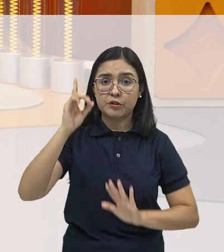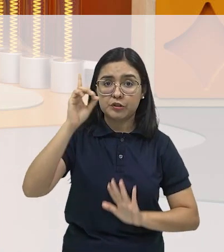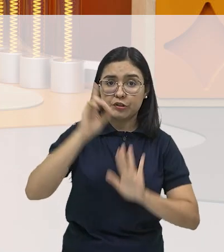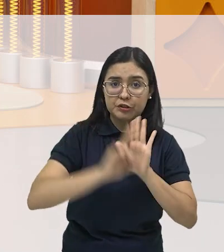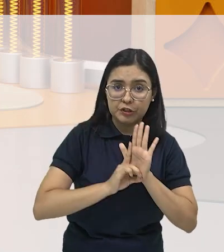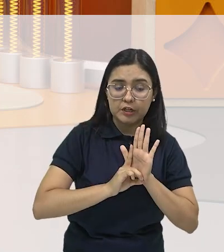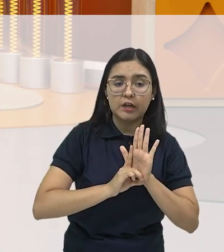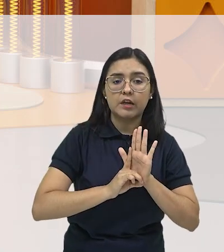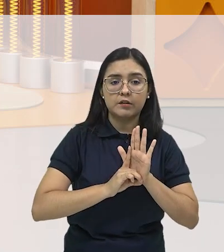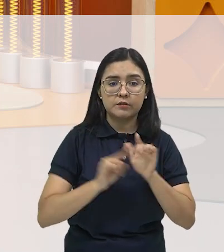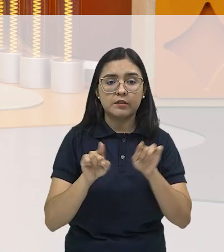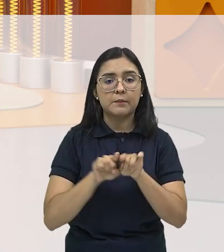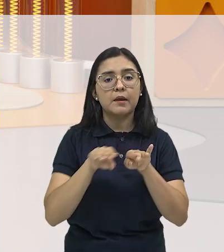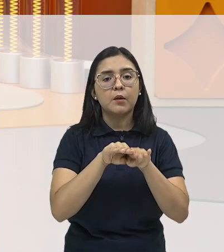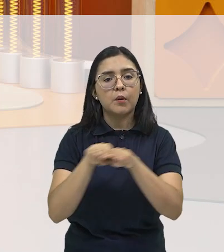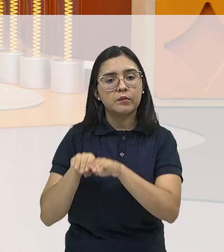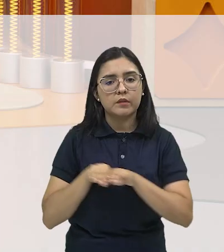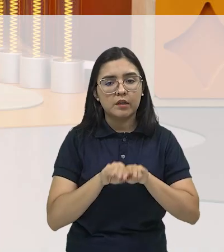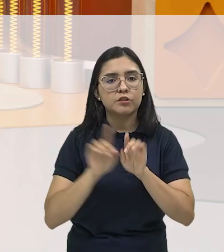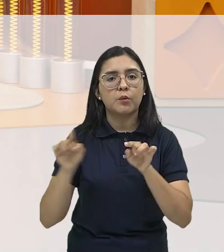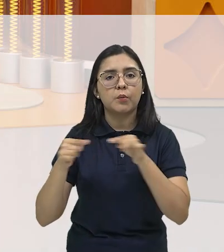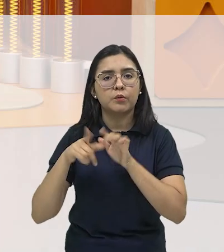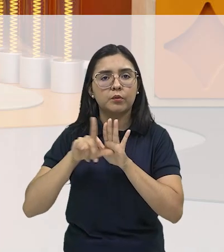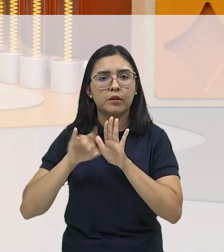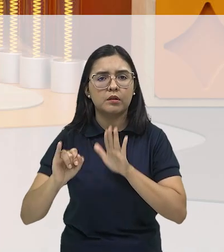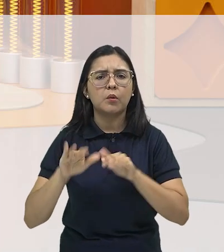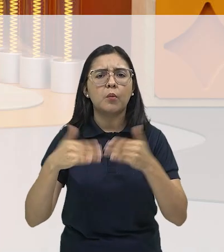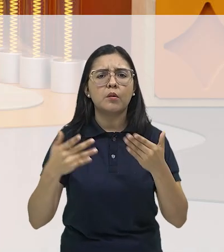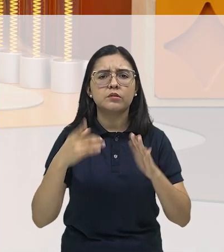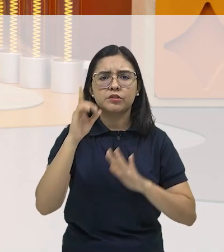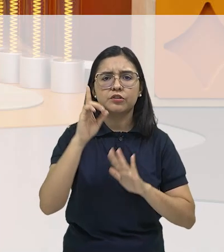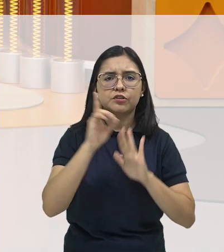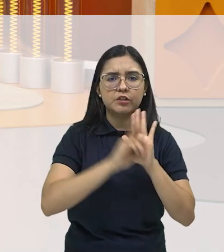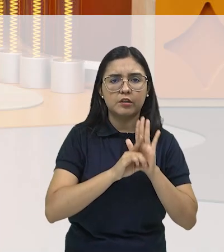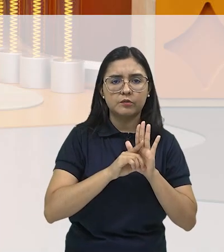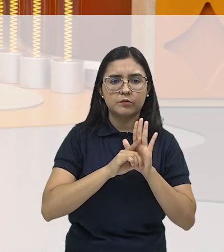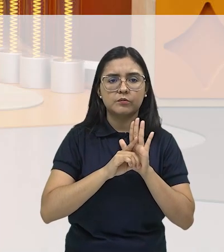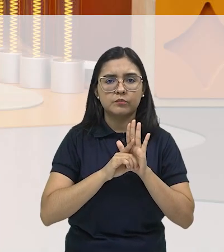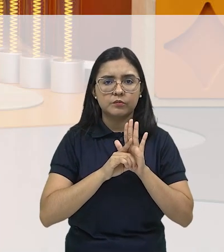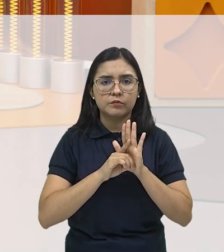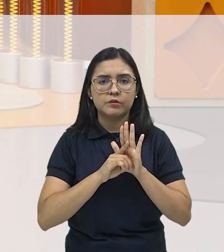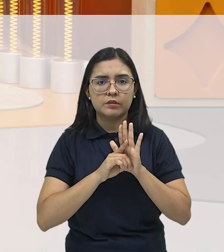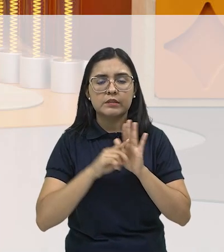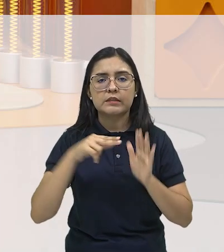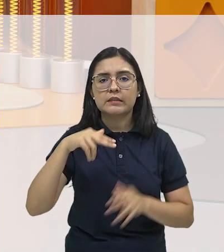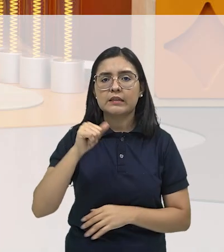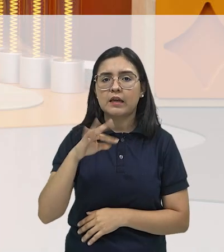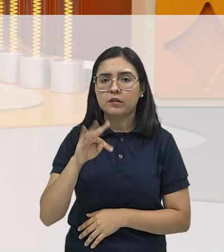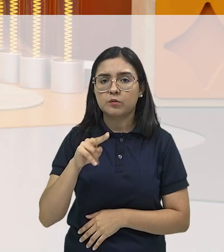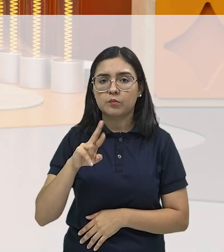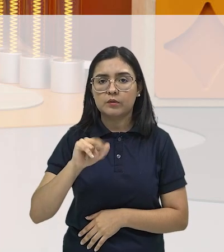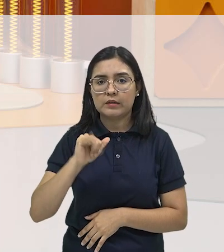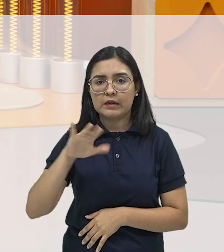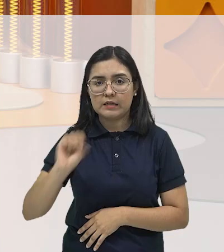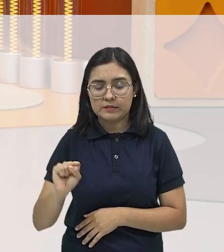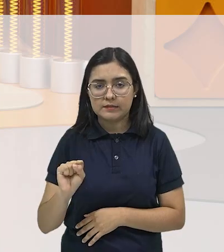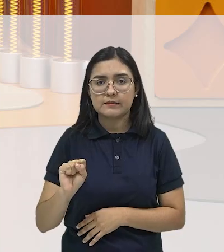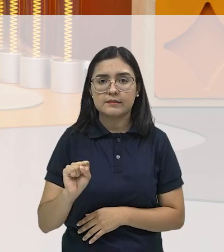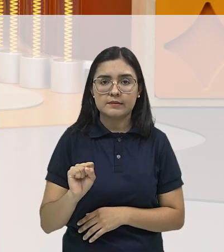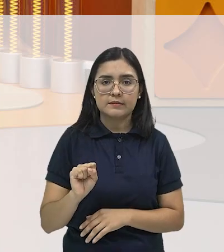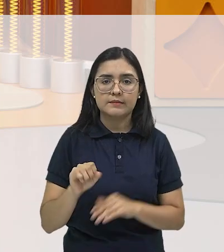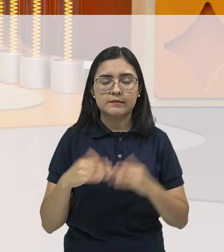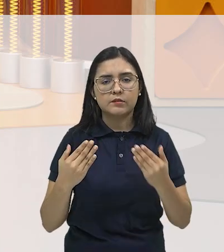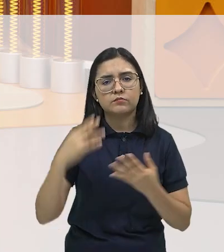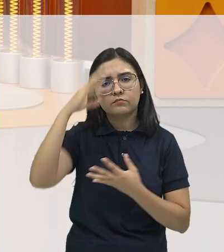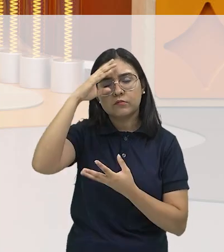direitos naturais e a igualdade perante a lei. E o que são esses direitos naturais? Esses direitos naturais, né, que a gente tem